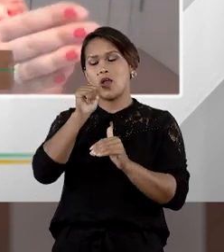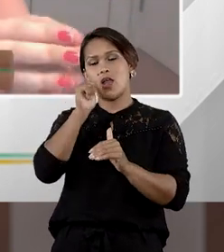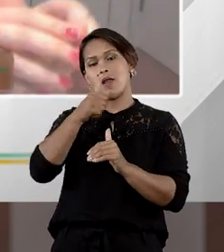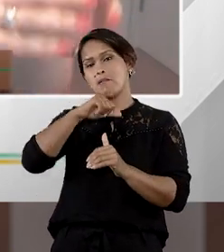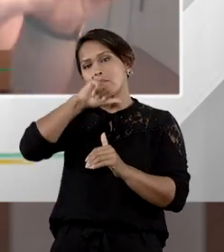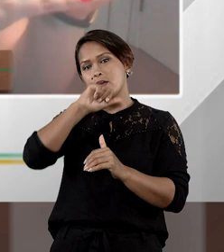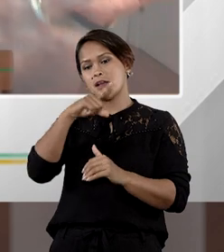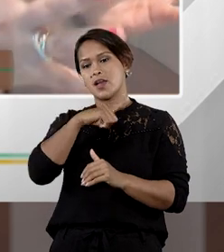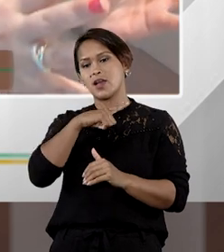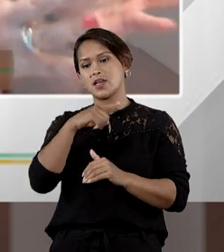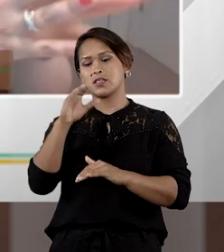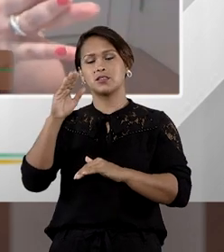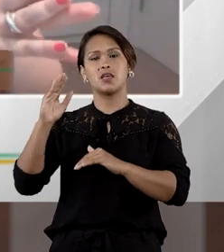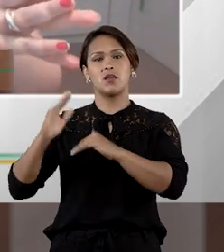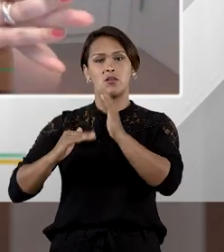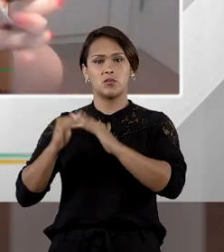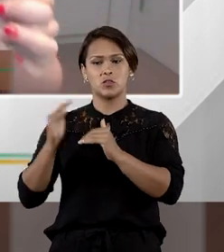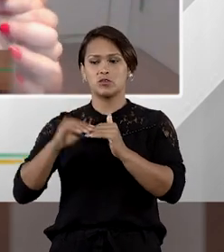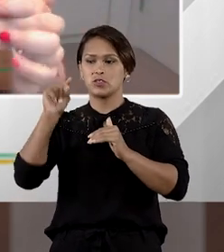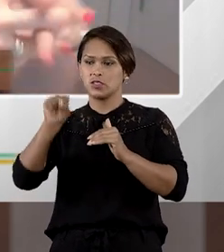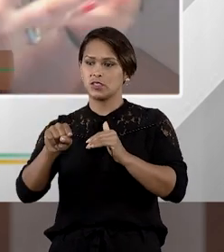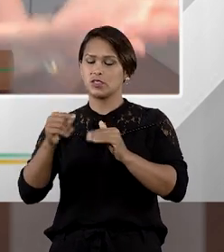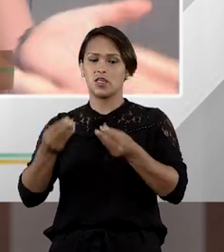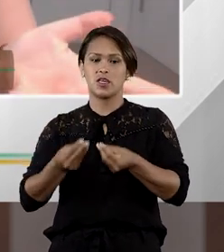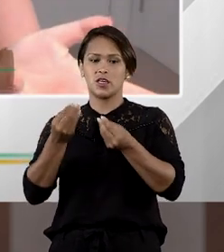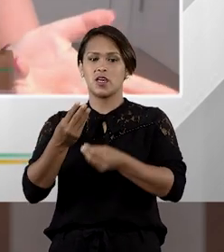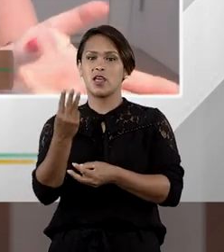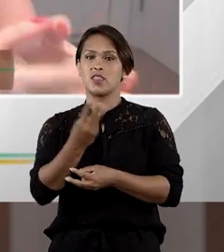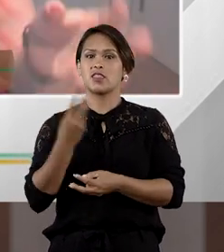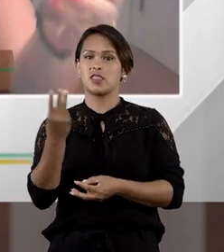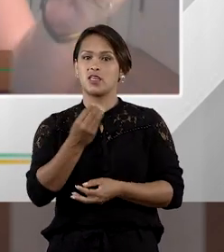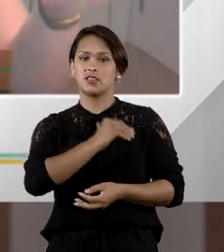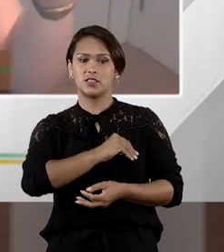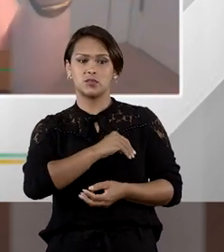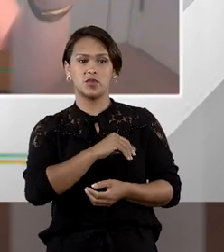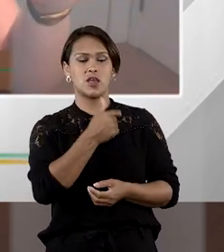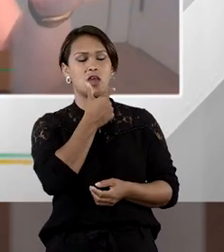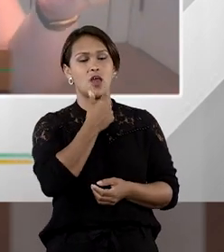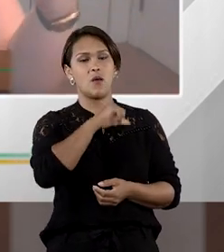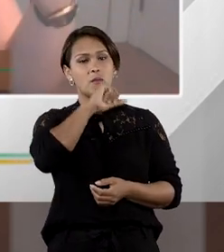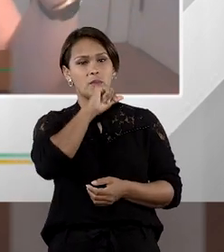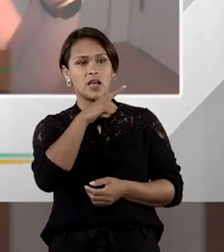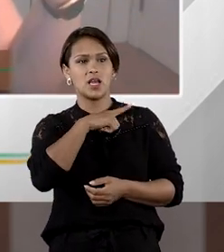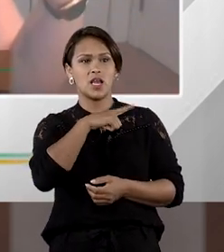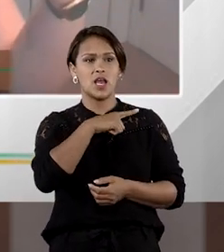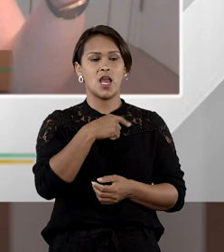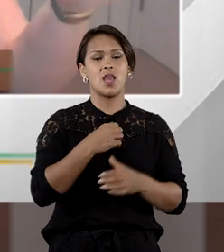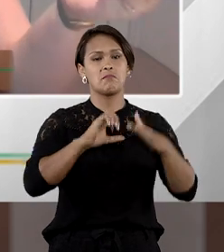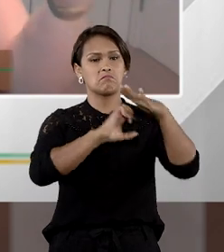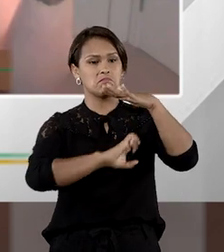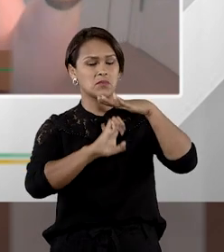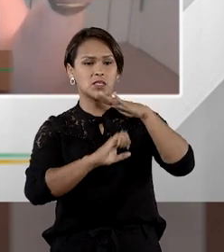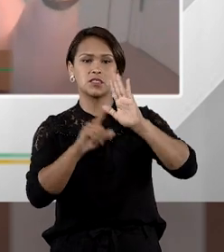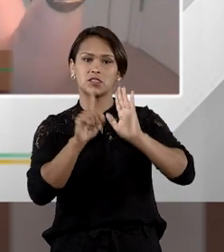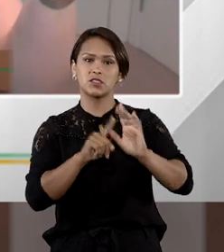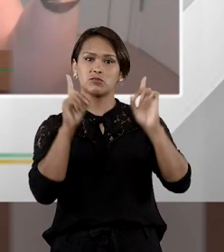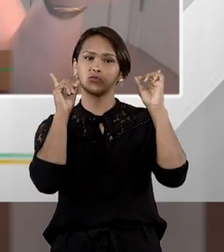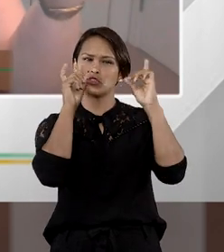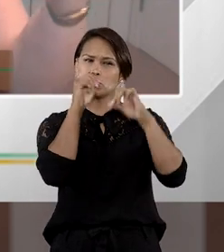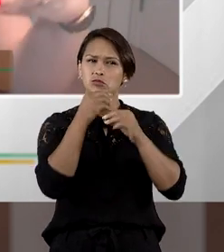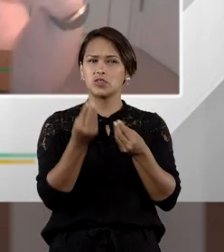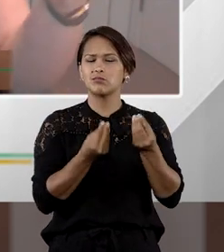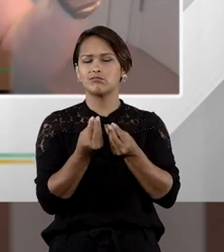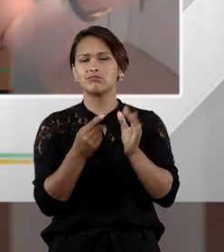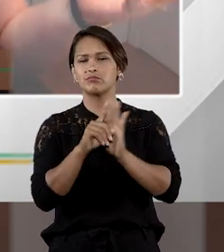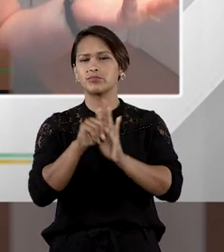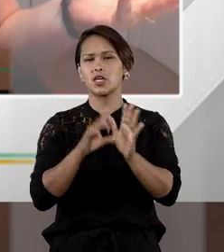por exemplo, tem uma profissão em que ela ofere 3 salários mínimos, o pai é empresário, então, difícil aferir quanto